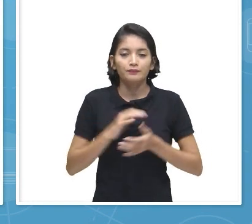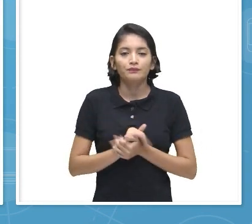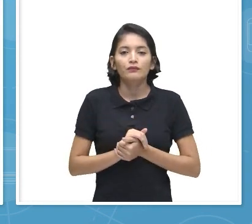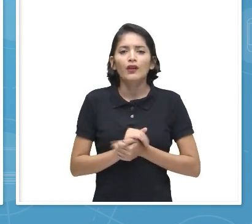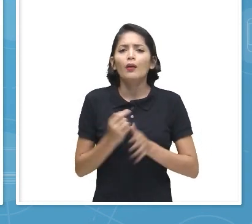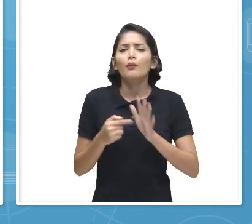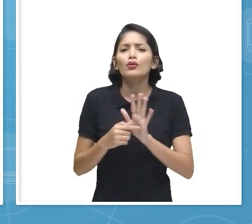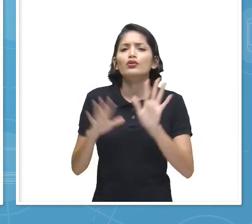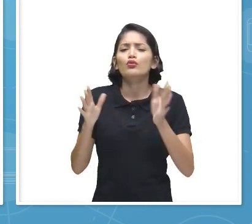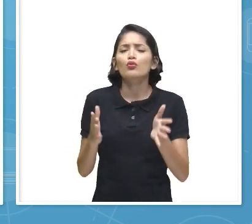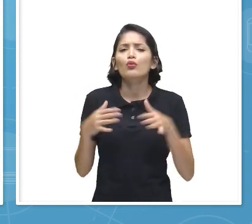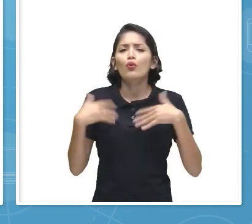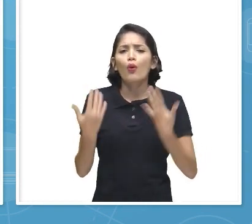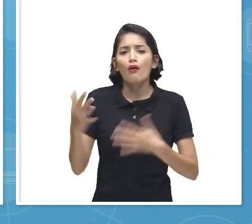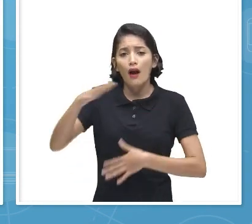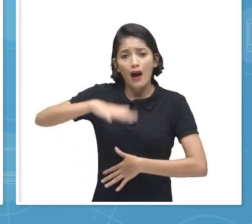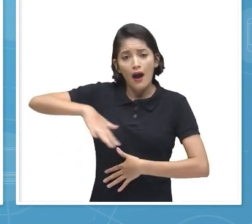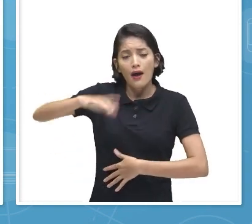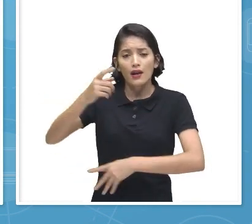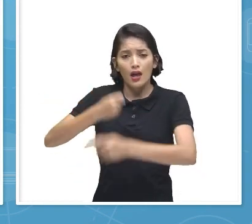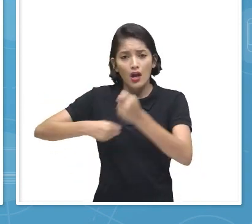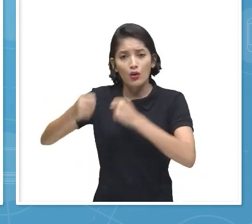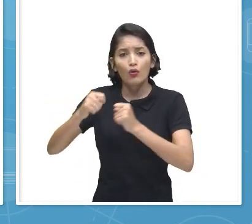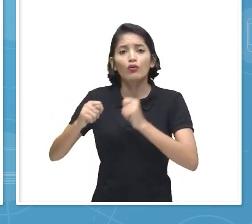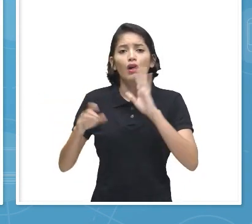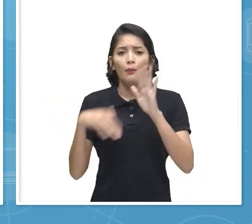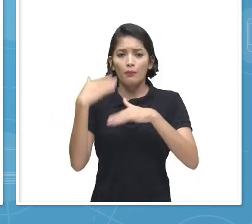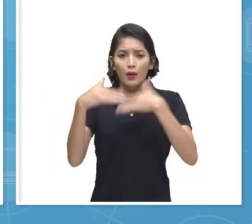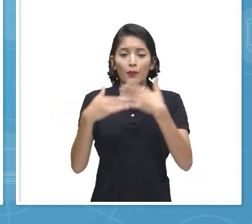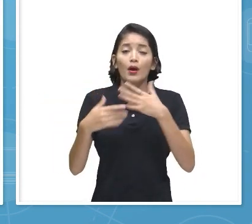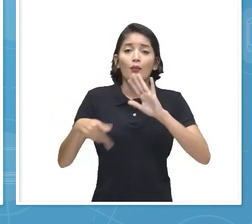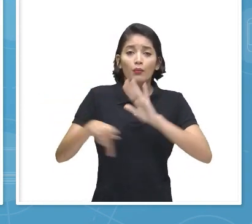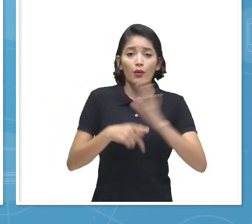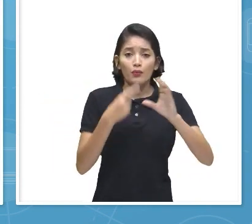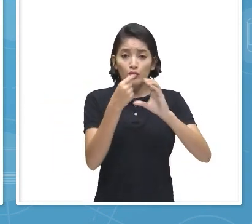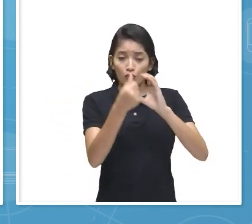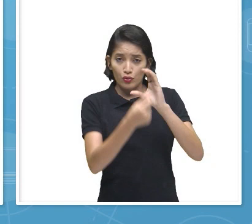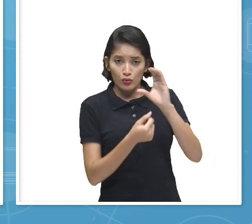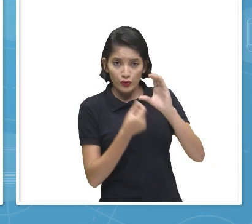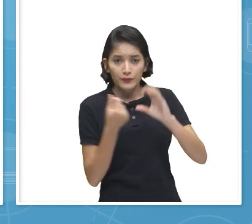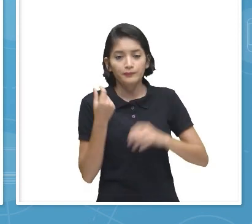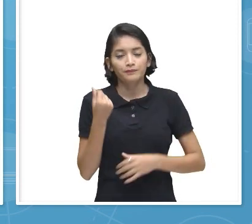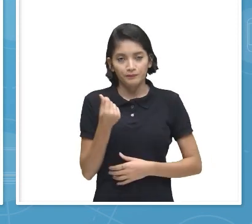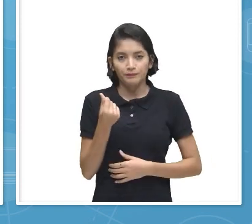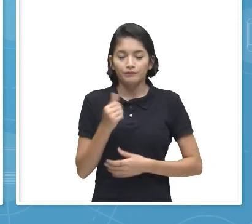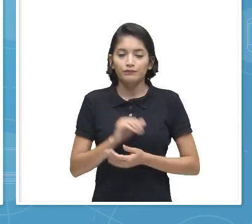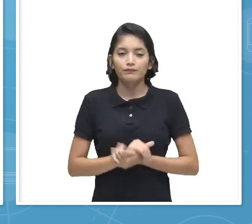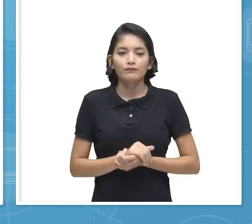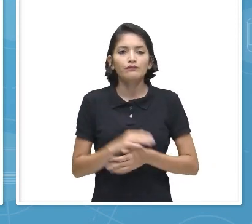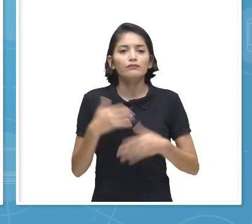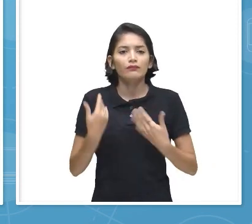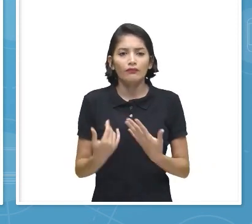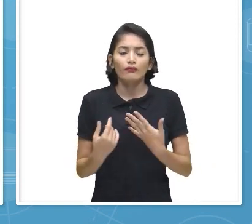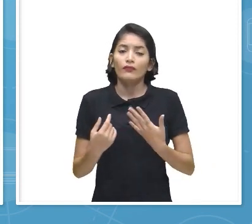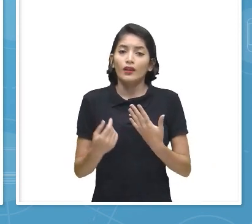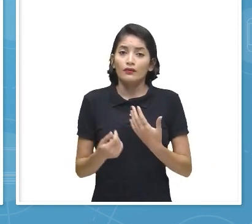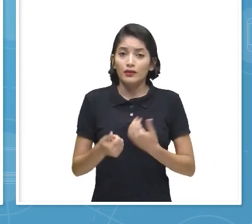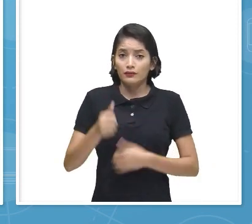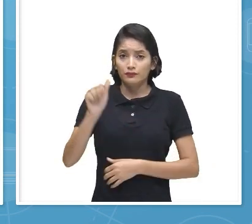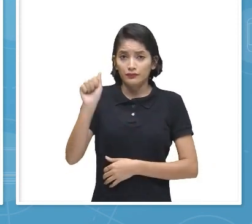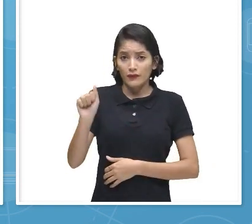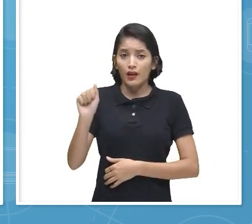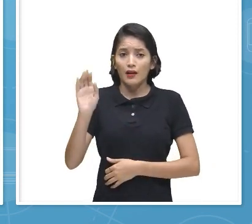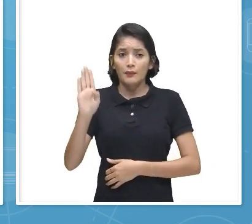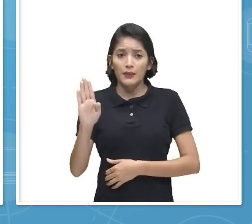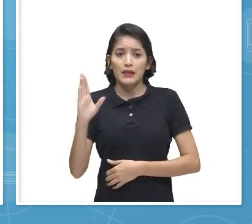setor econômico que mais se desenvolveu na fase do capitalismo financeiro. Então, qual foi? Foi o primário, o